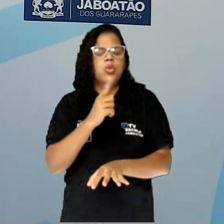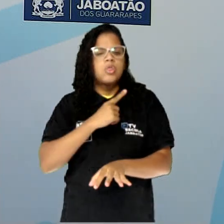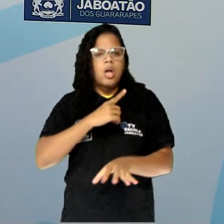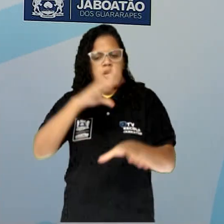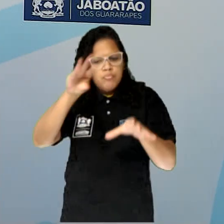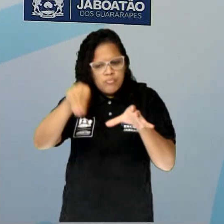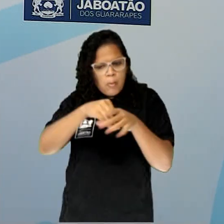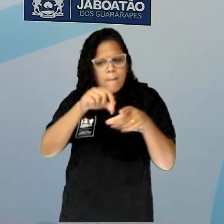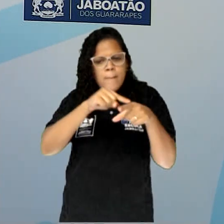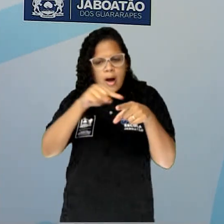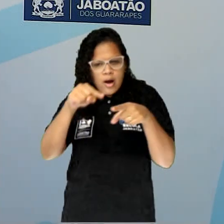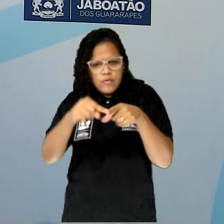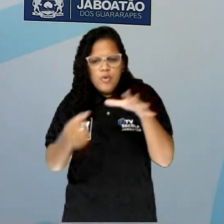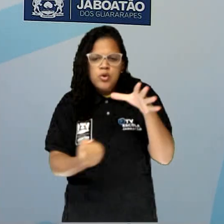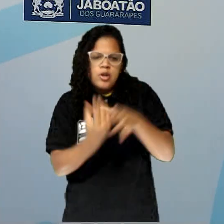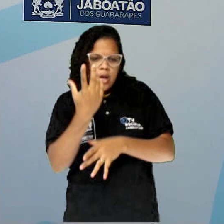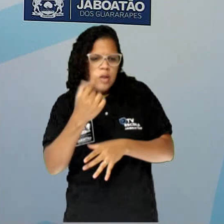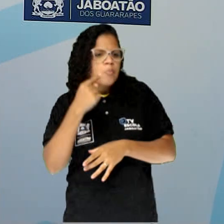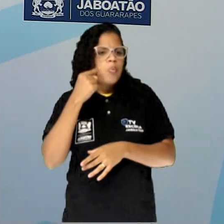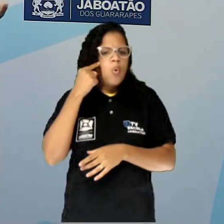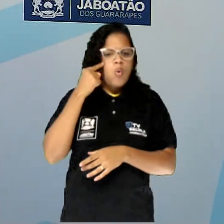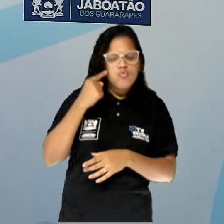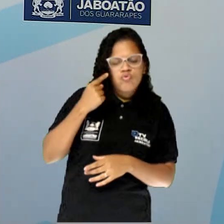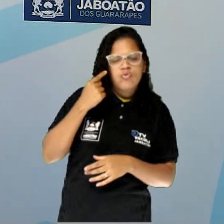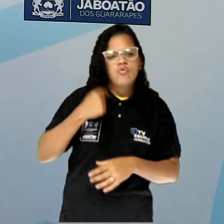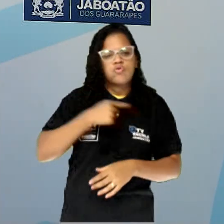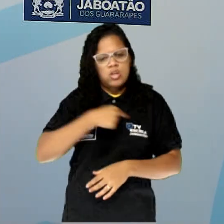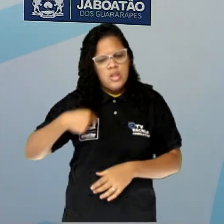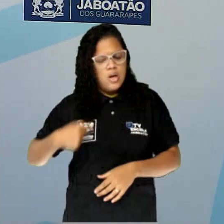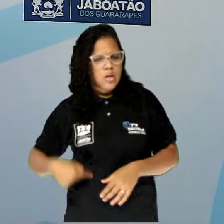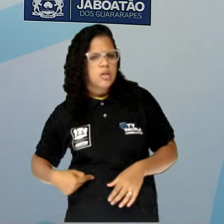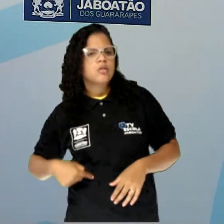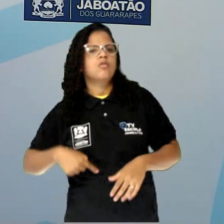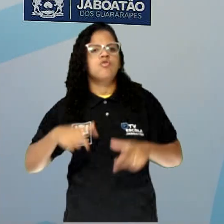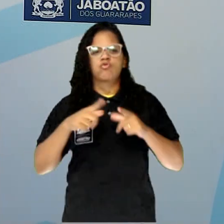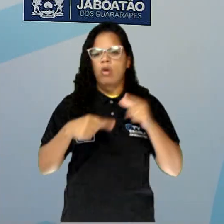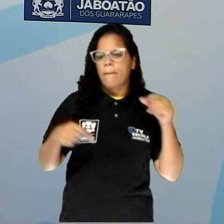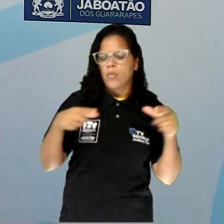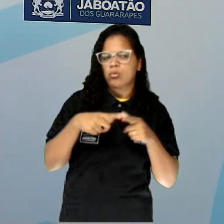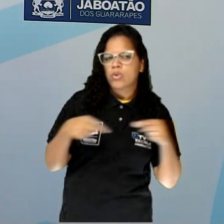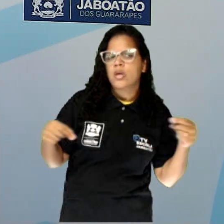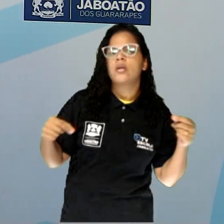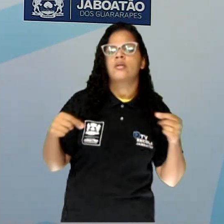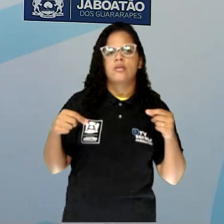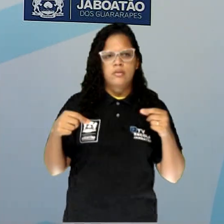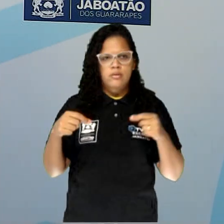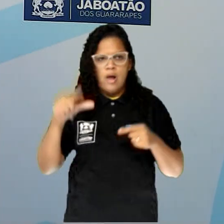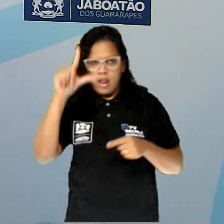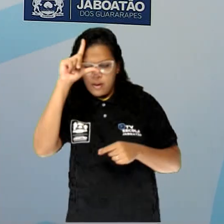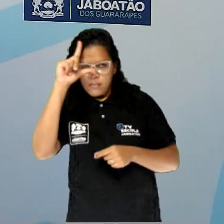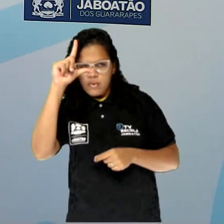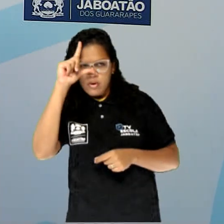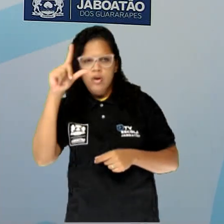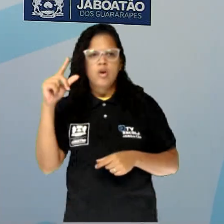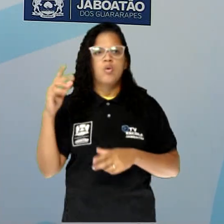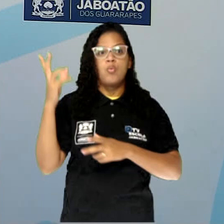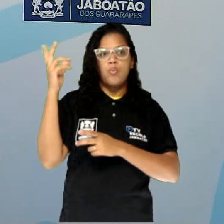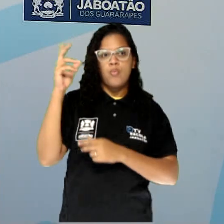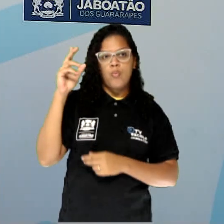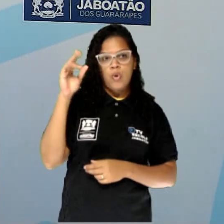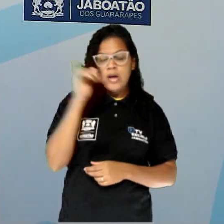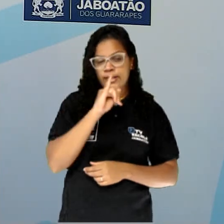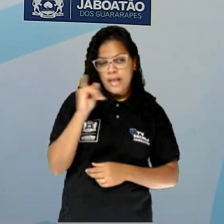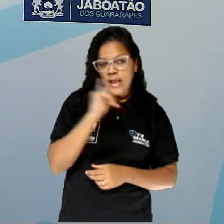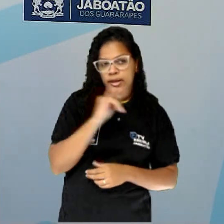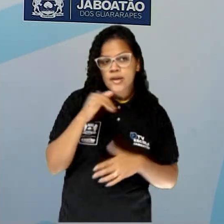por japoneses, por chineses, alemães, italianos, né? E eles trazem uma carga muito